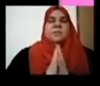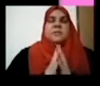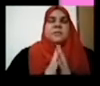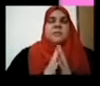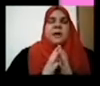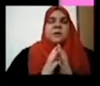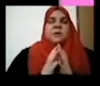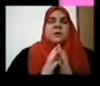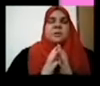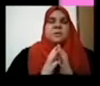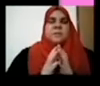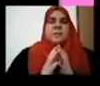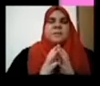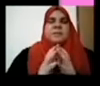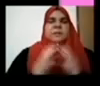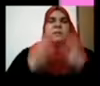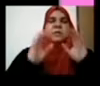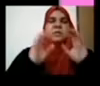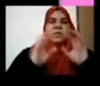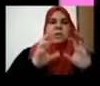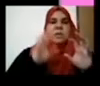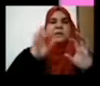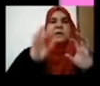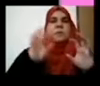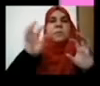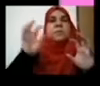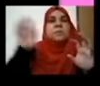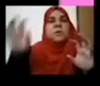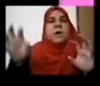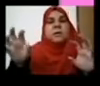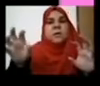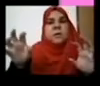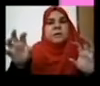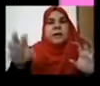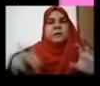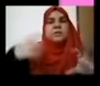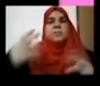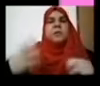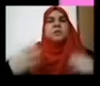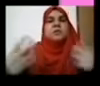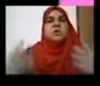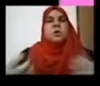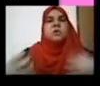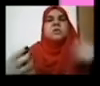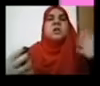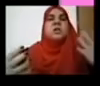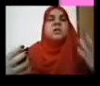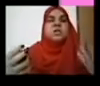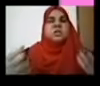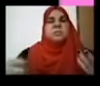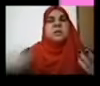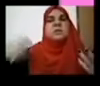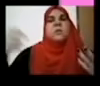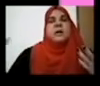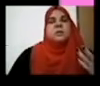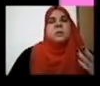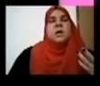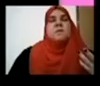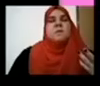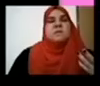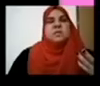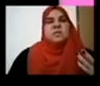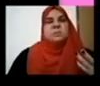que observar, eu tenho que resolver pensando em x ao quadrado menos 4 ao quadrado. Isso partiu de onde? De x mais